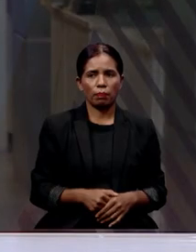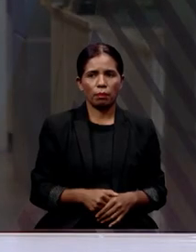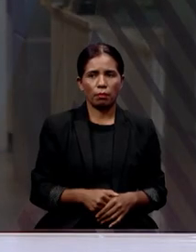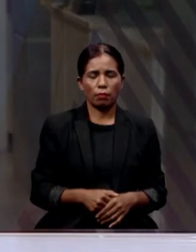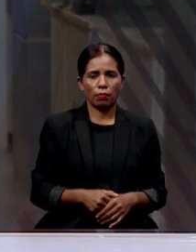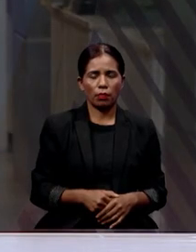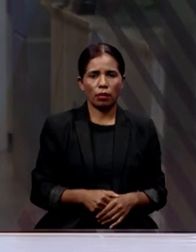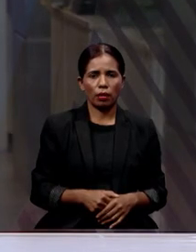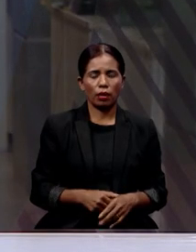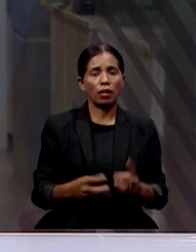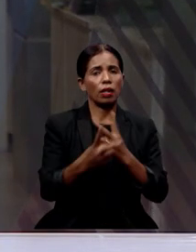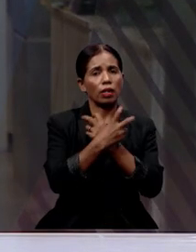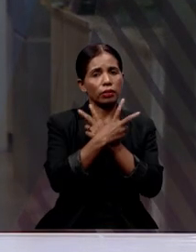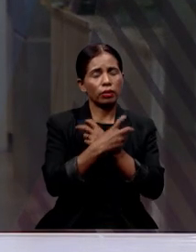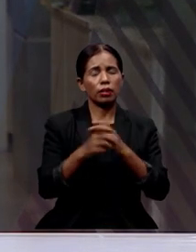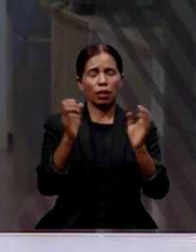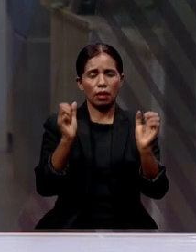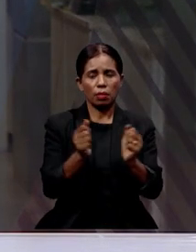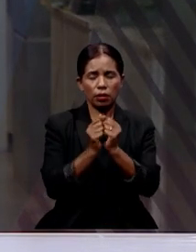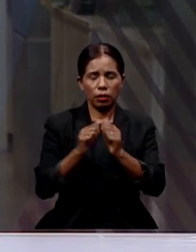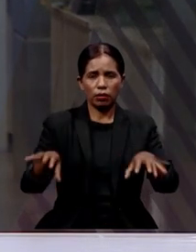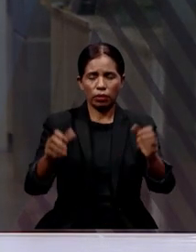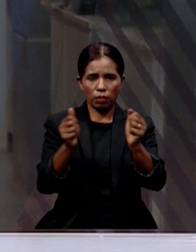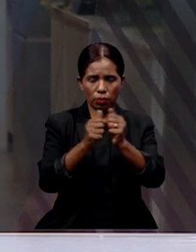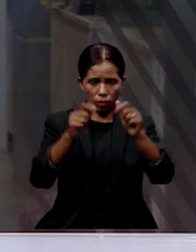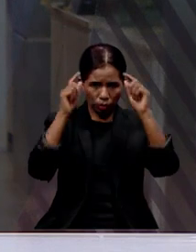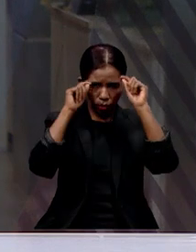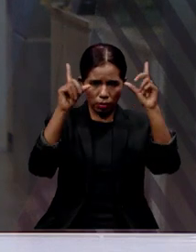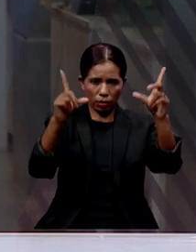Austria se ha metido en afat en cooperación bilateral con Timor-Leste.